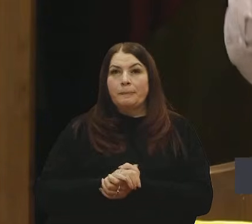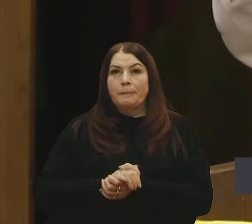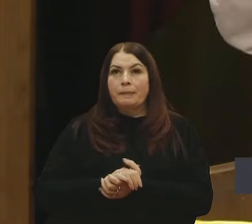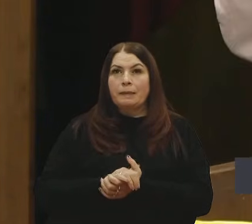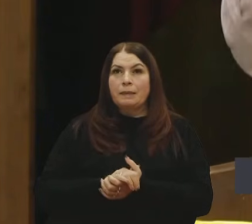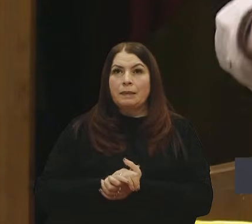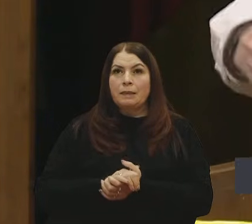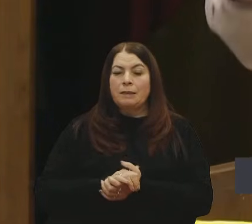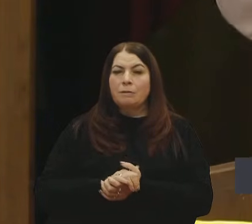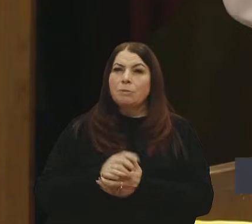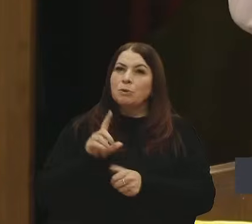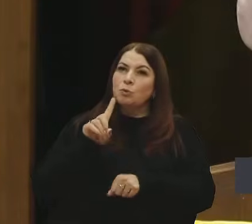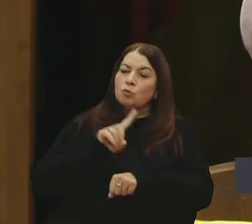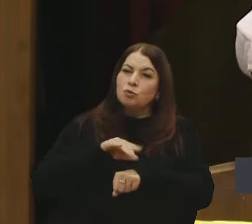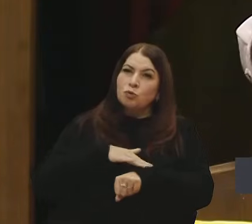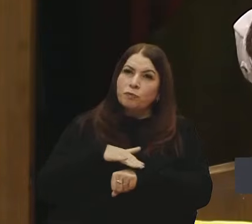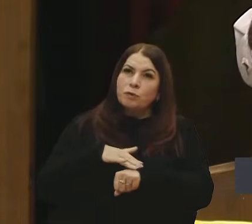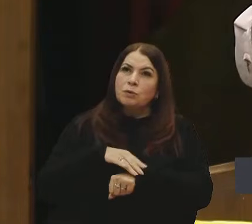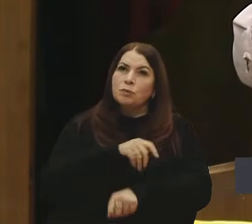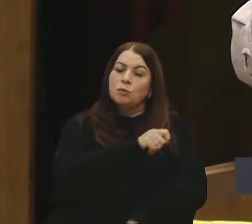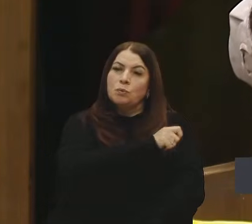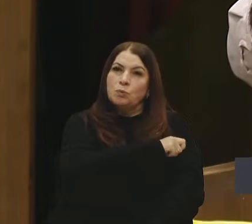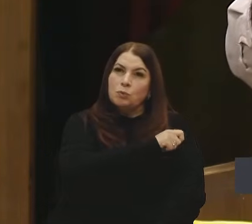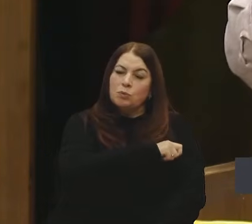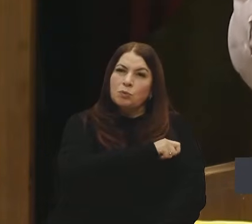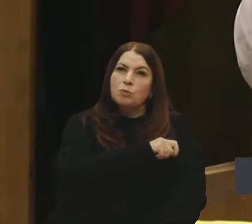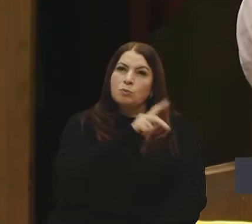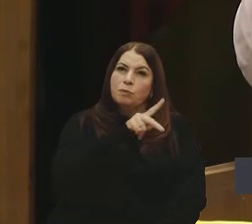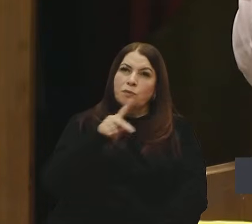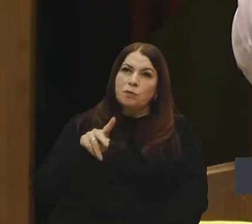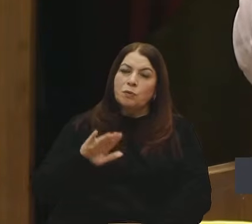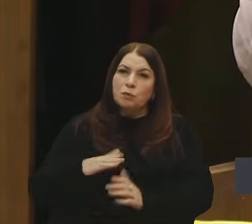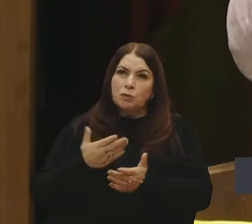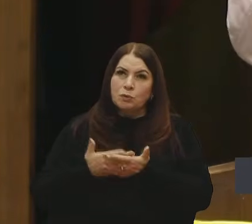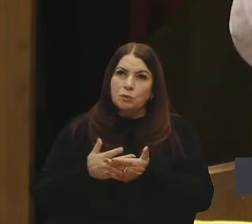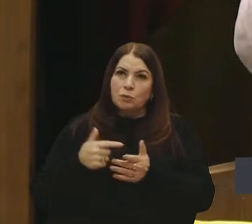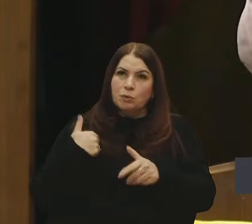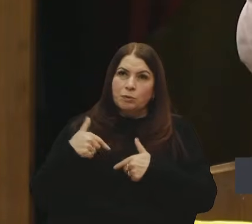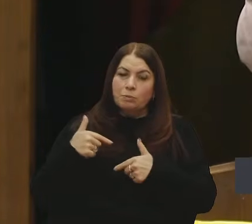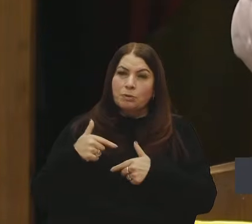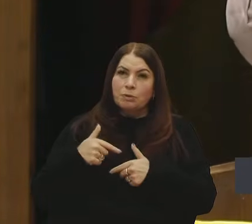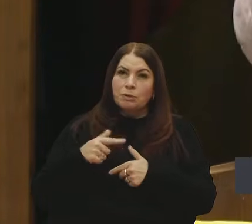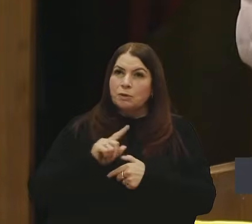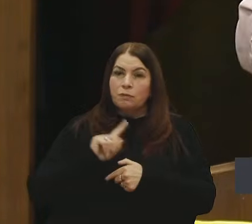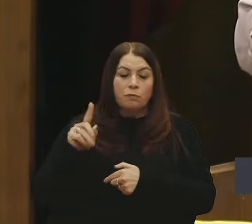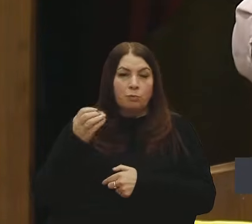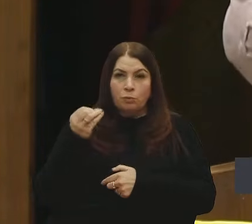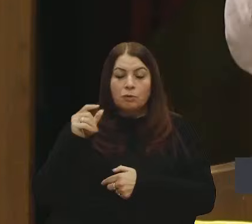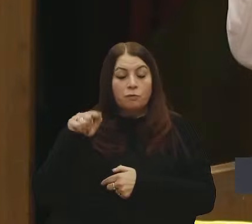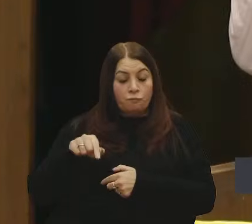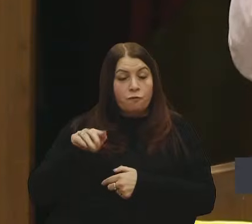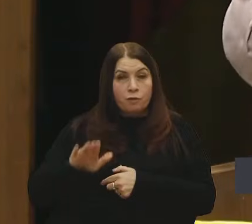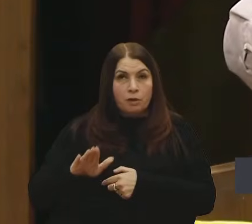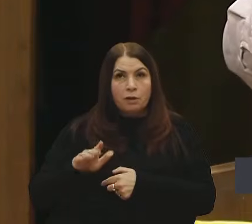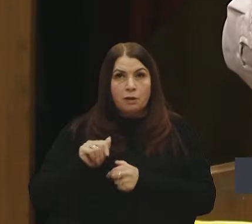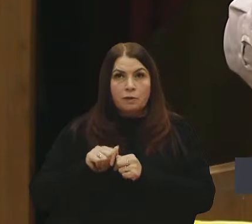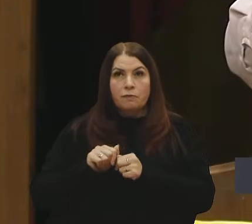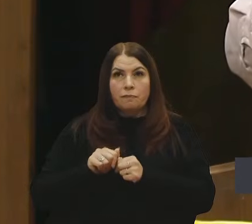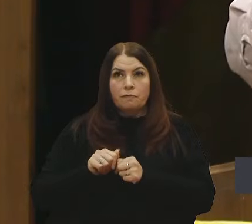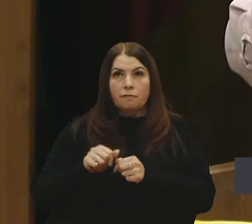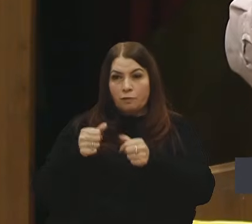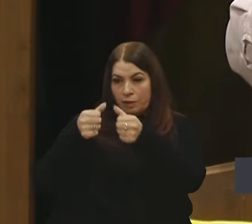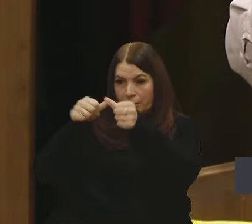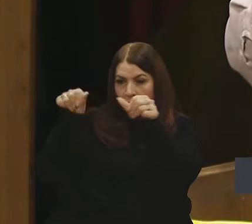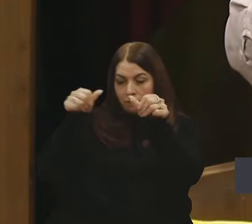dia todo conversando com alunos, com os professores na escola que eu trabalho, não vou para Porto Alegre, vou ficar, vou levar adesivo para